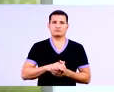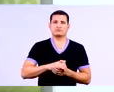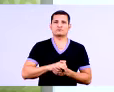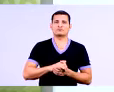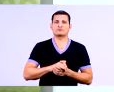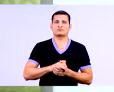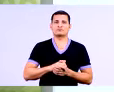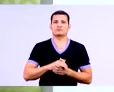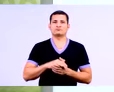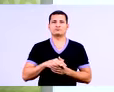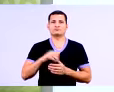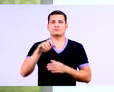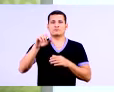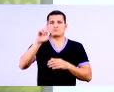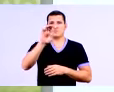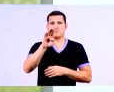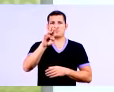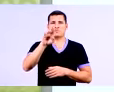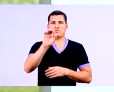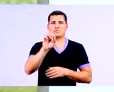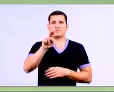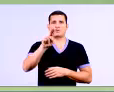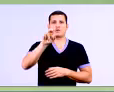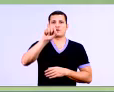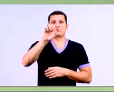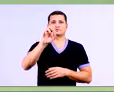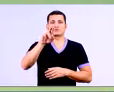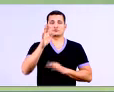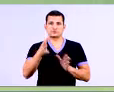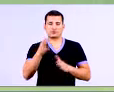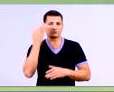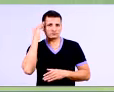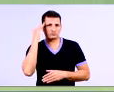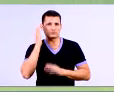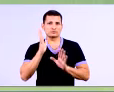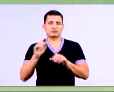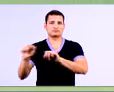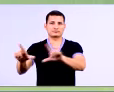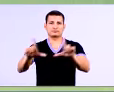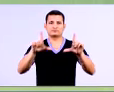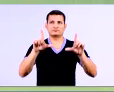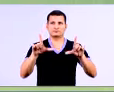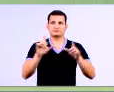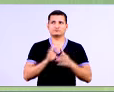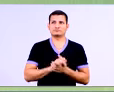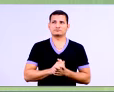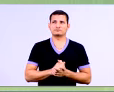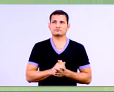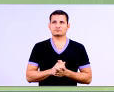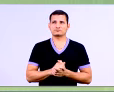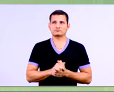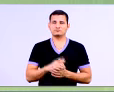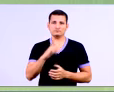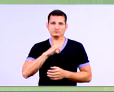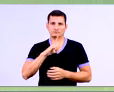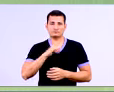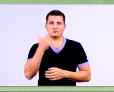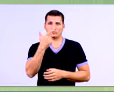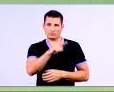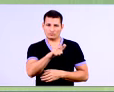já renderiza. Ainda nessa tela, nós temos um outro exemplo. Observem que eu criei um outro